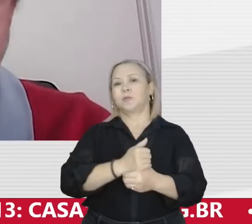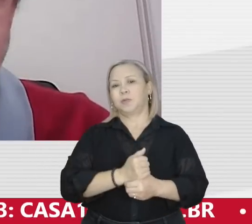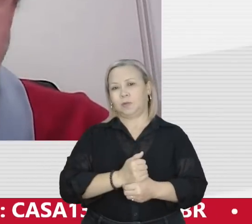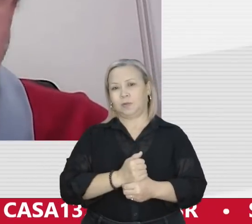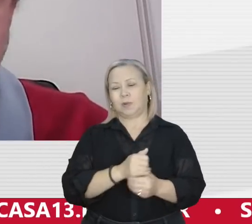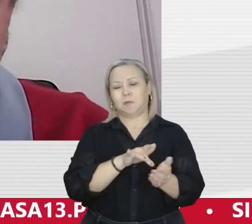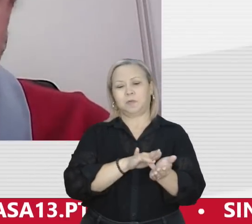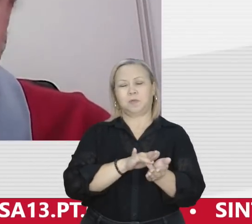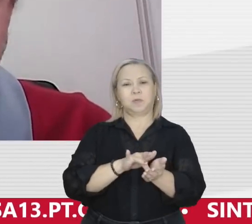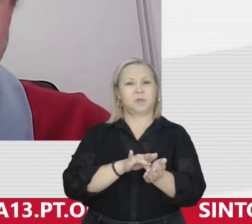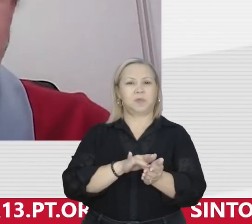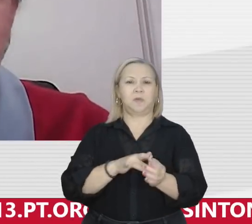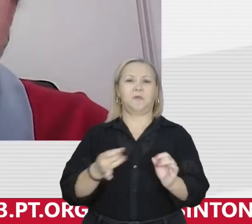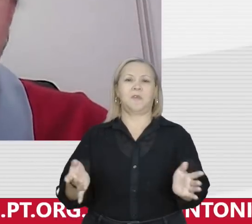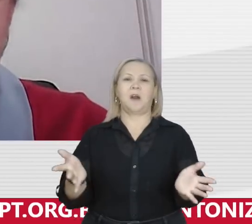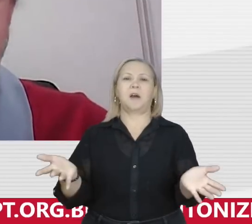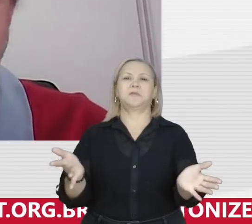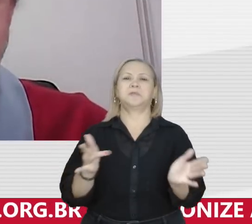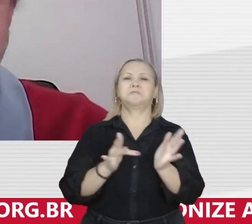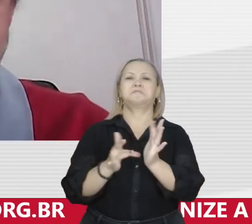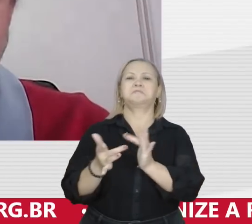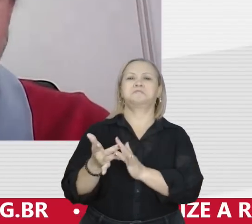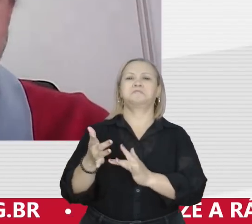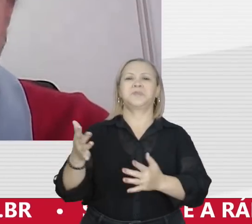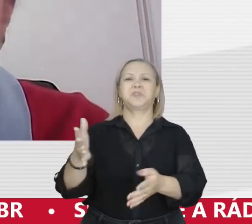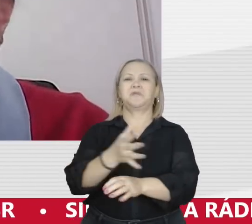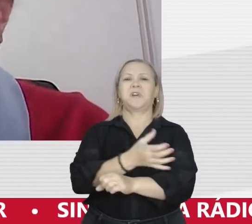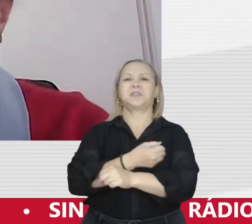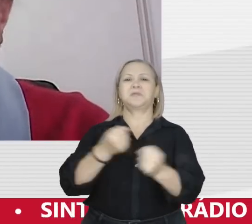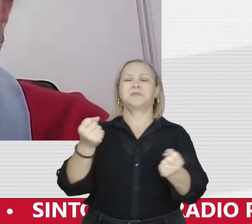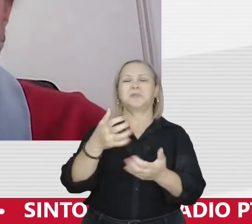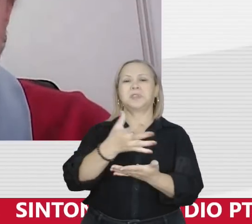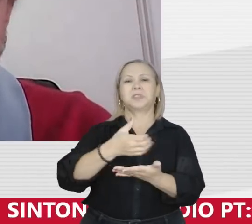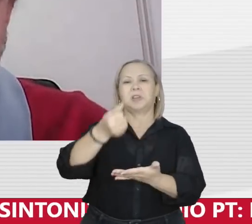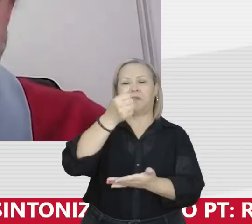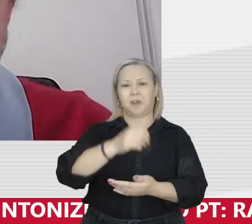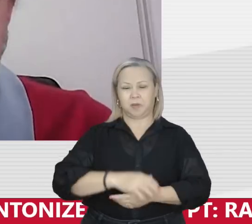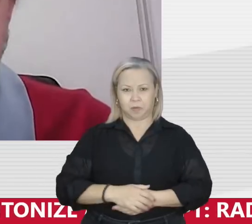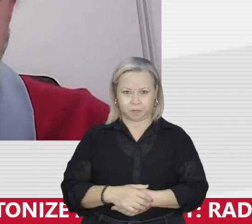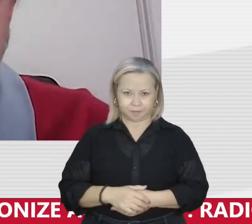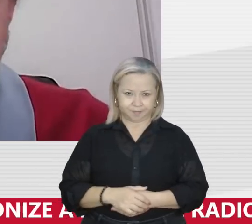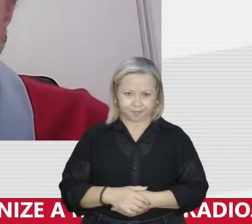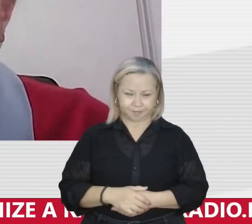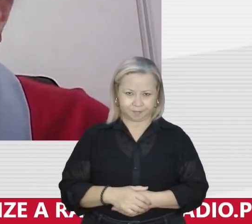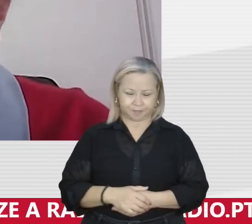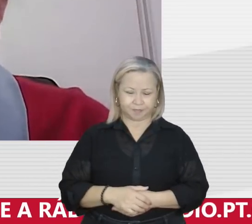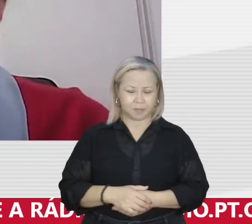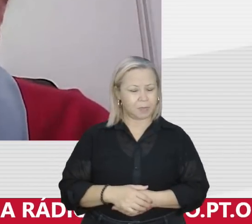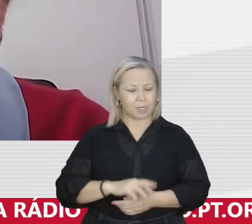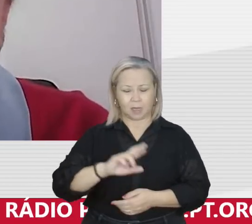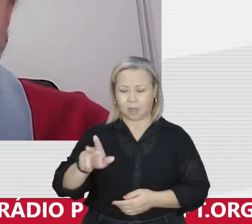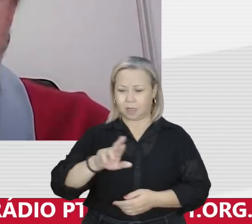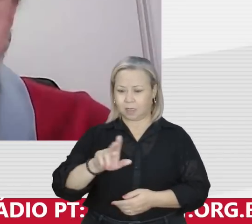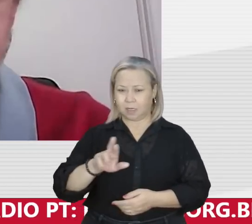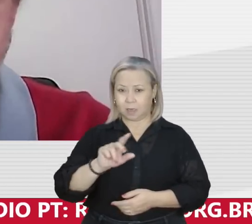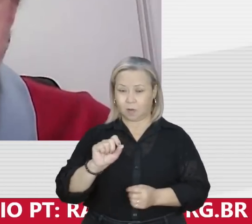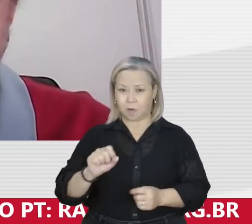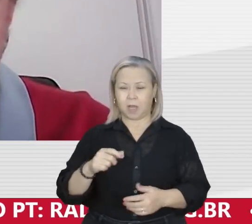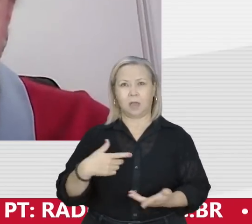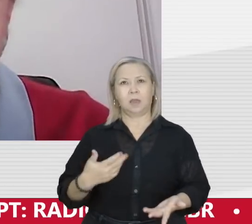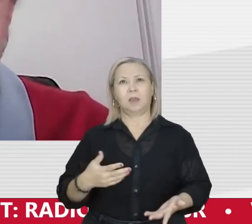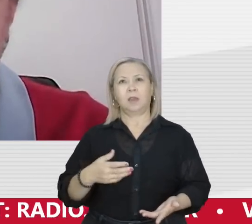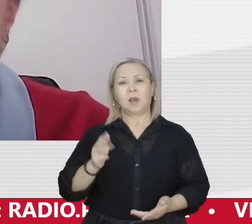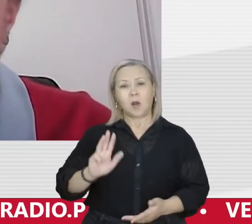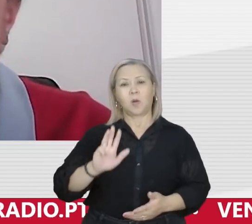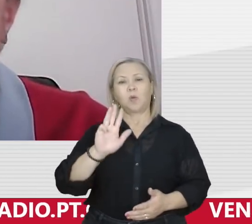falso Messias Bolsonaro por um novo Messias que sozinho possa promover, né, tempos de prosperidade,